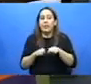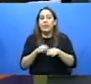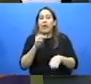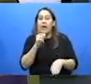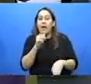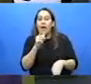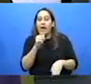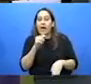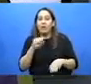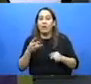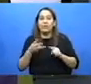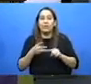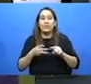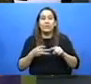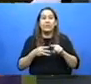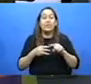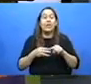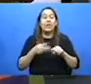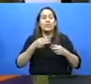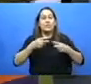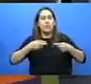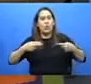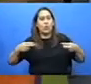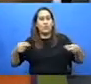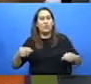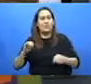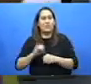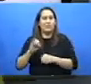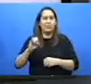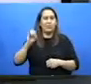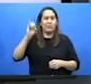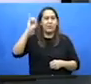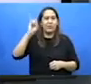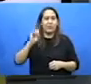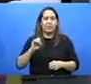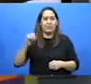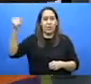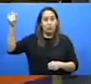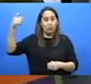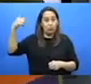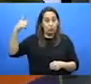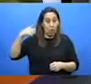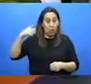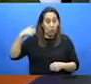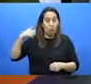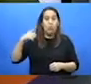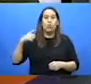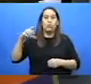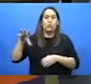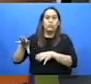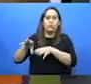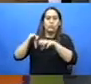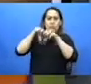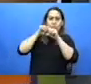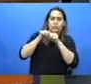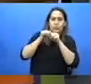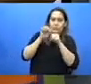sobreviver. São 3 elementos muito importantes para as plantas. A luz do sol é absorvida